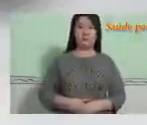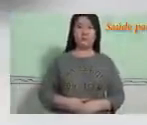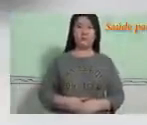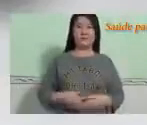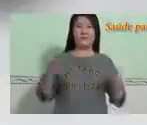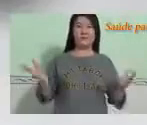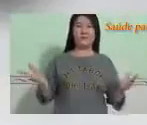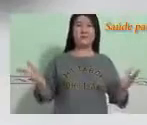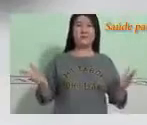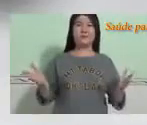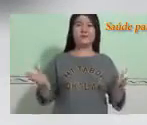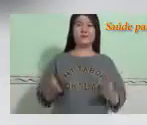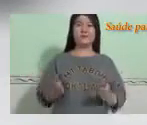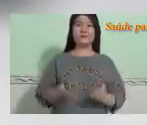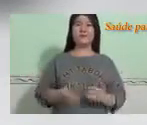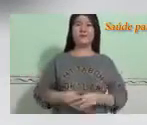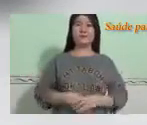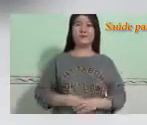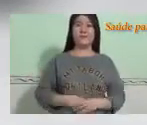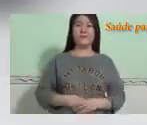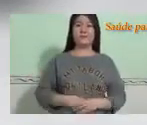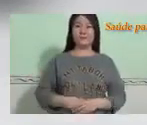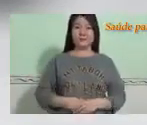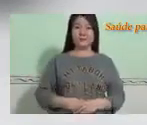Assim, vírgula, e acento agudo